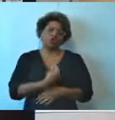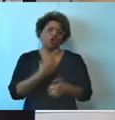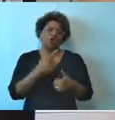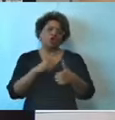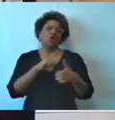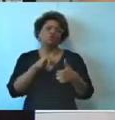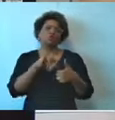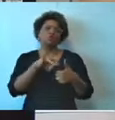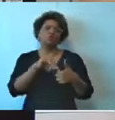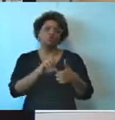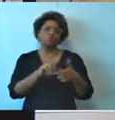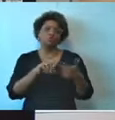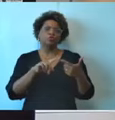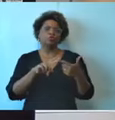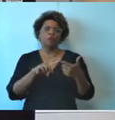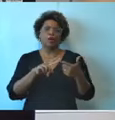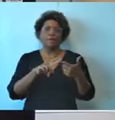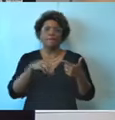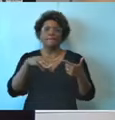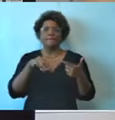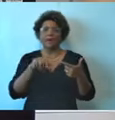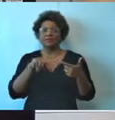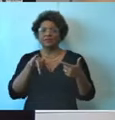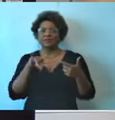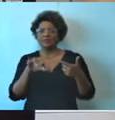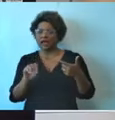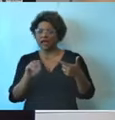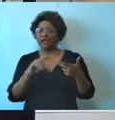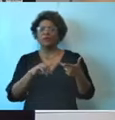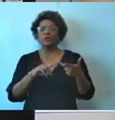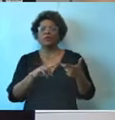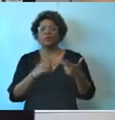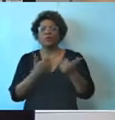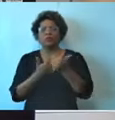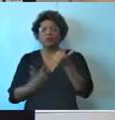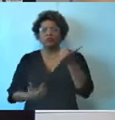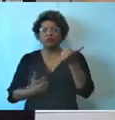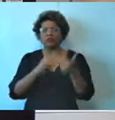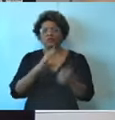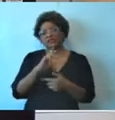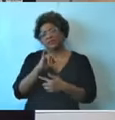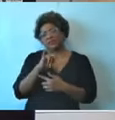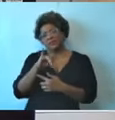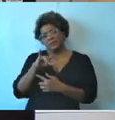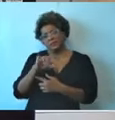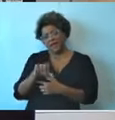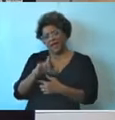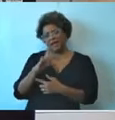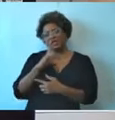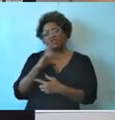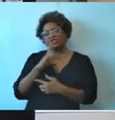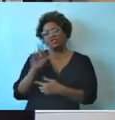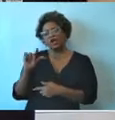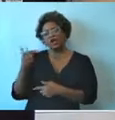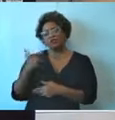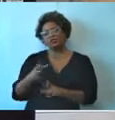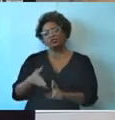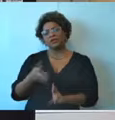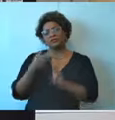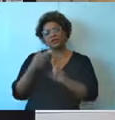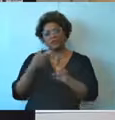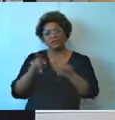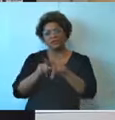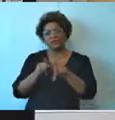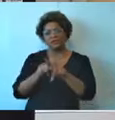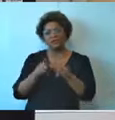presidente da CDL, que era o grande anfitrião, entre outras autoridades, estava a presidente da BH Trans também, Júlia Galo, e